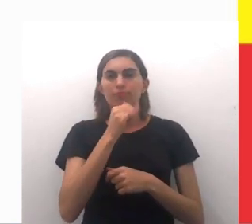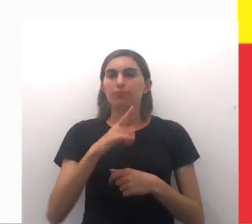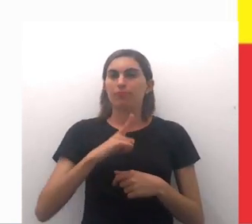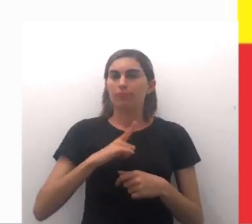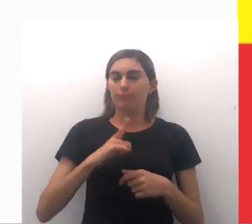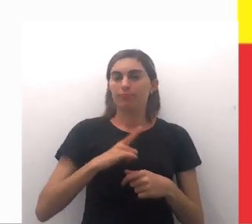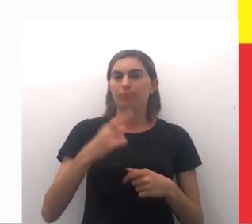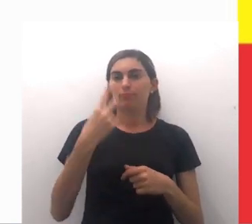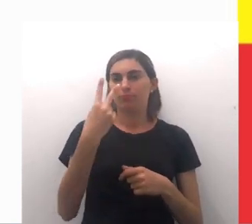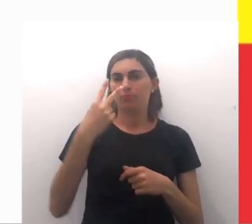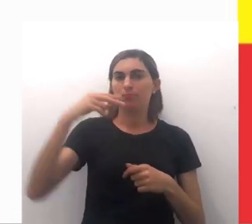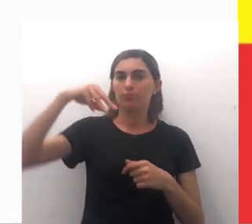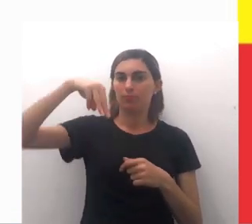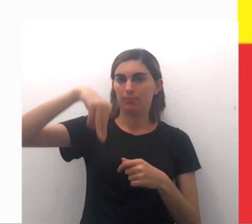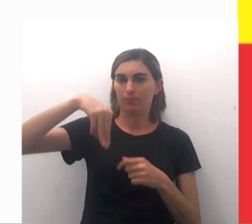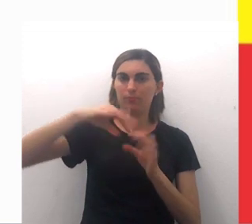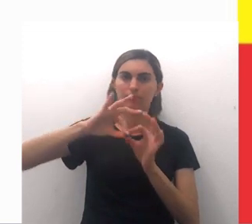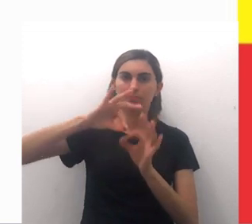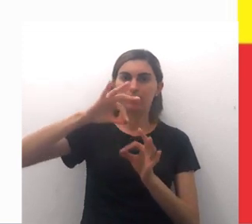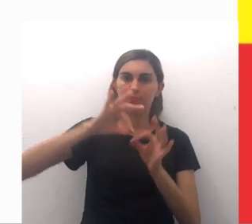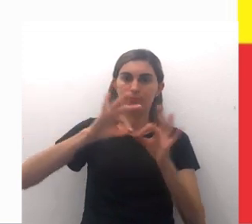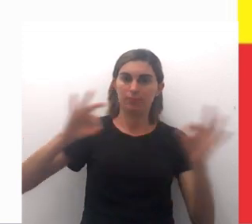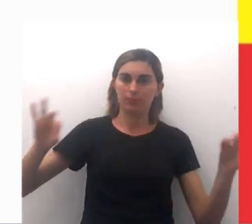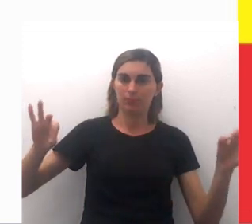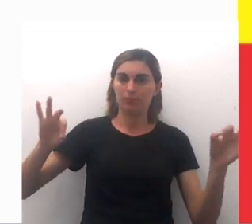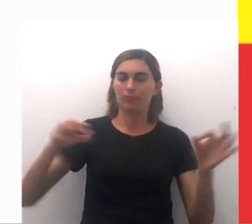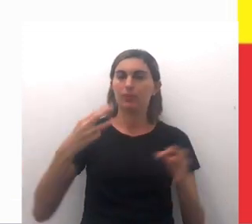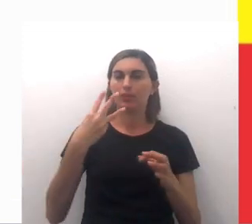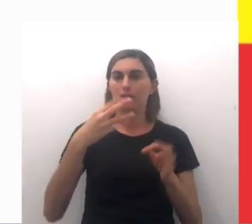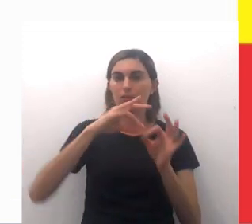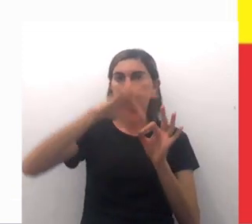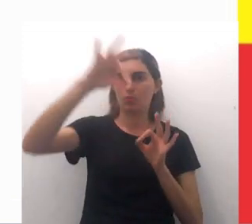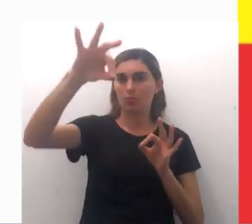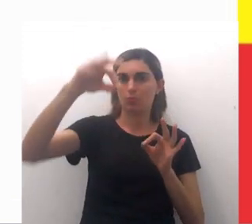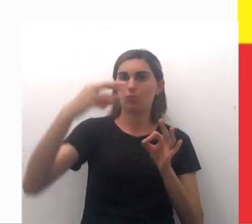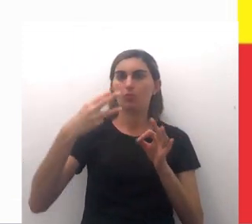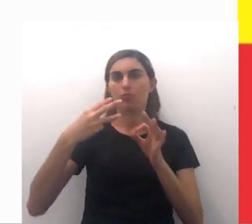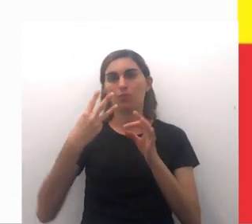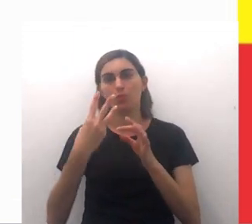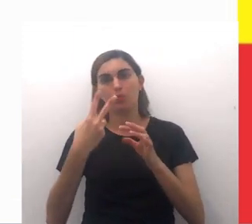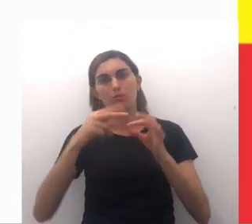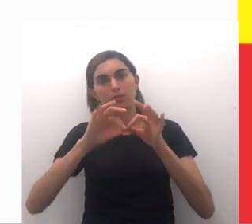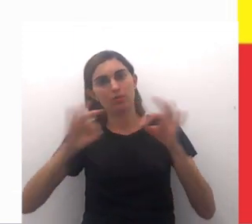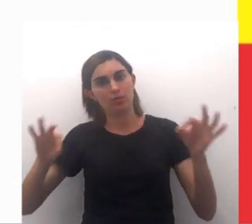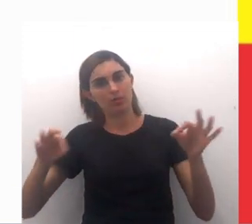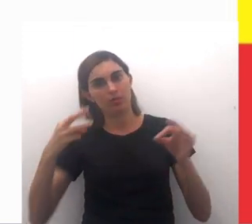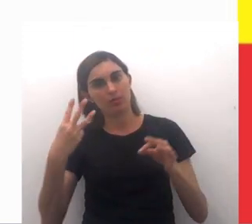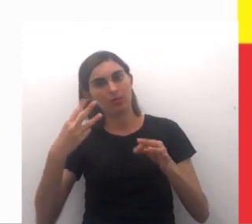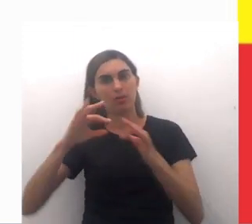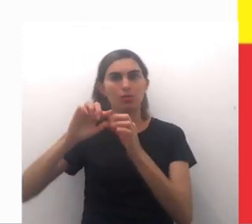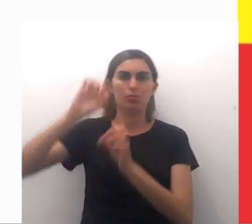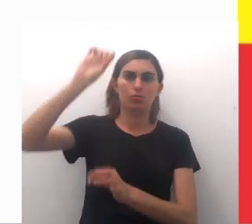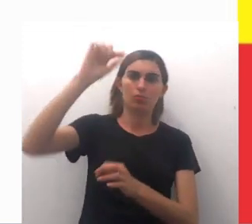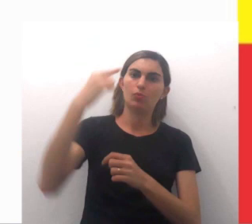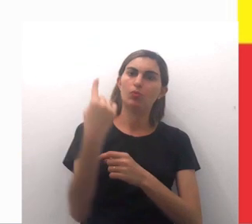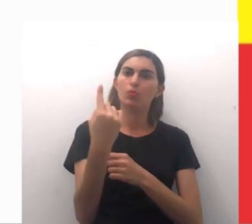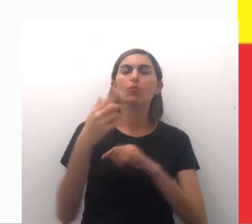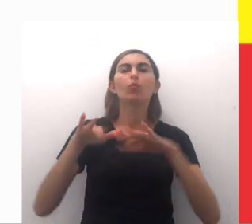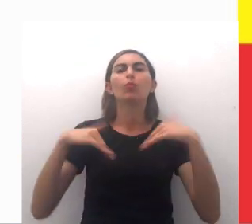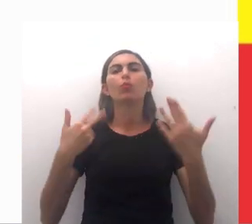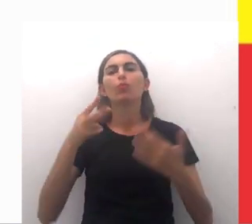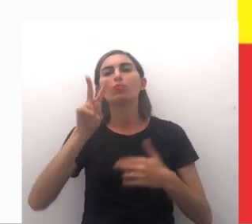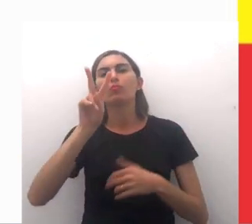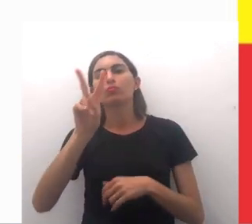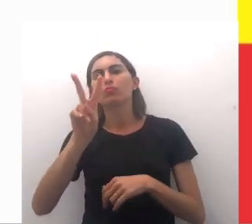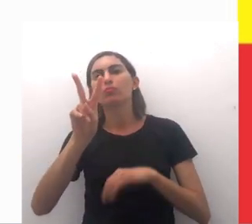tendo um recipiente com 2 metros de comprimento, 3 metros de largura e 1 metro de altura, qual será o volume